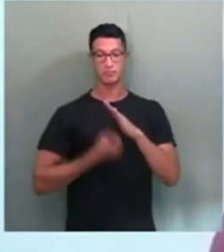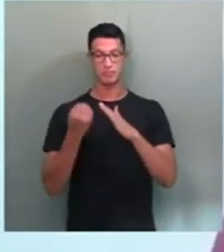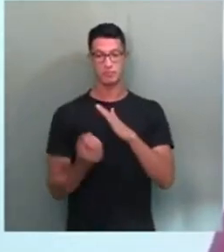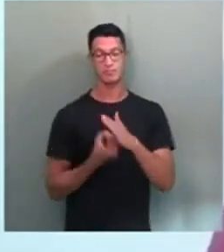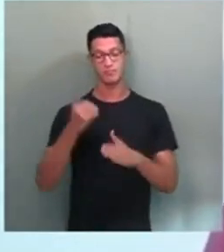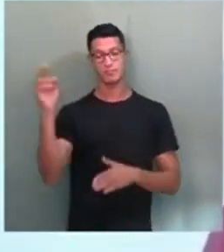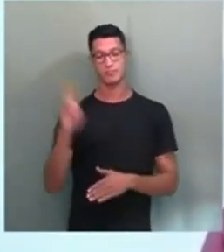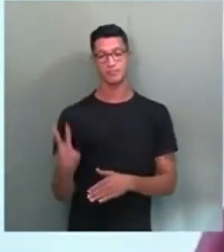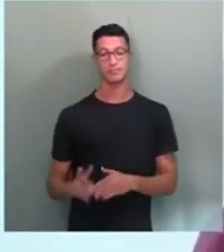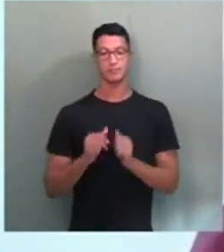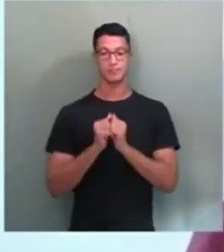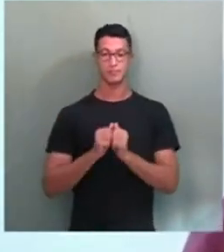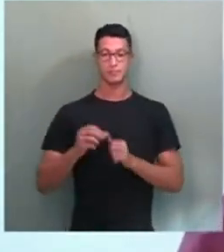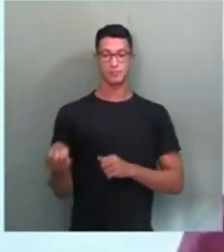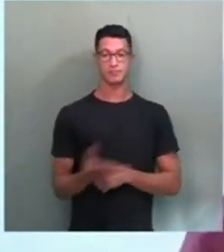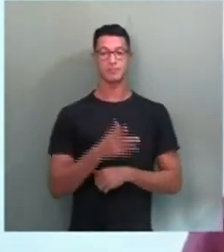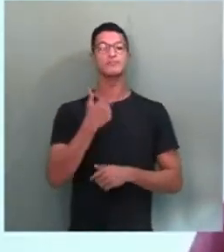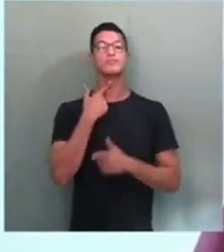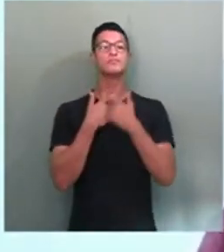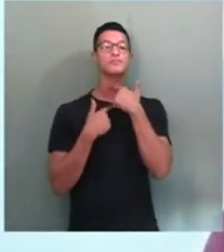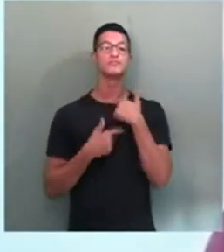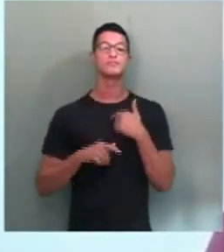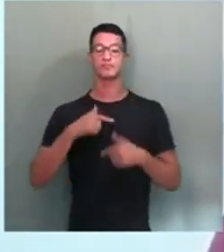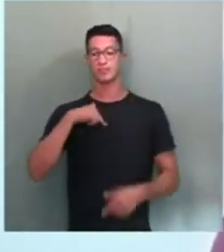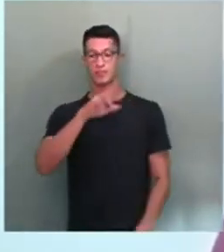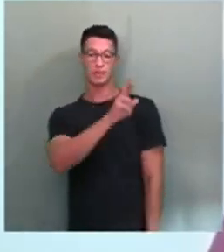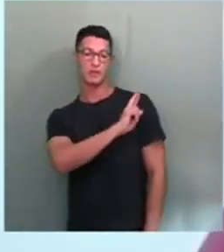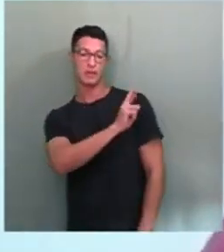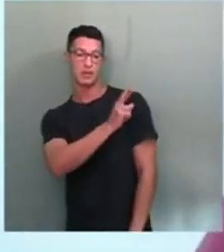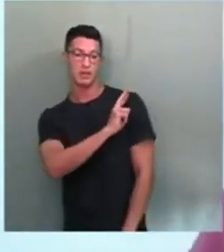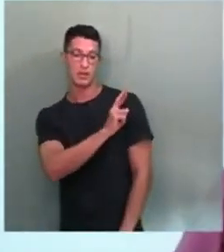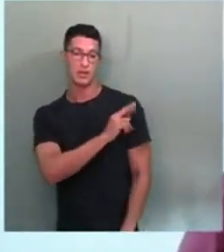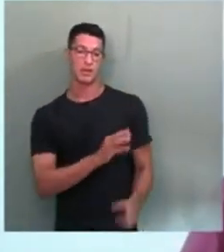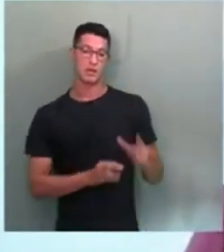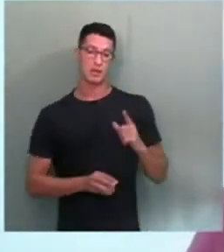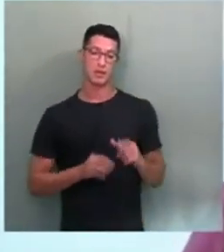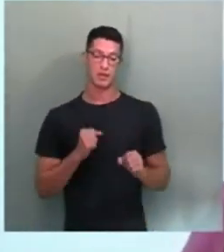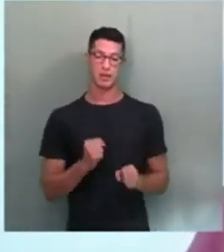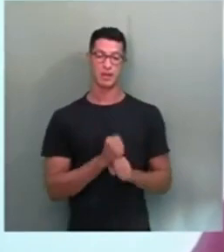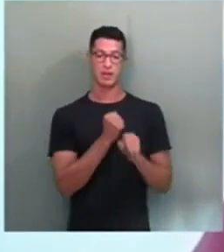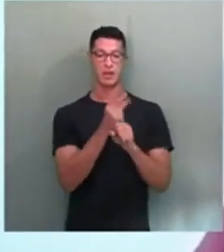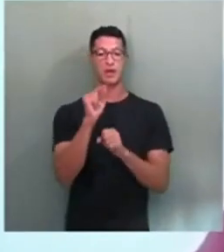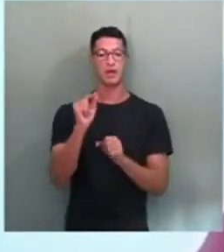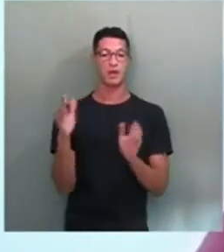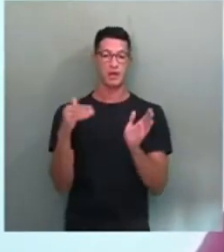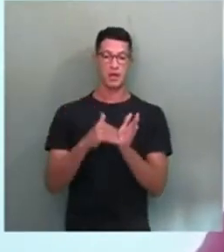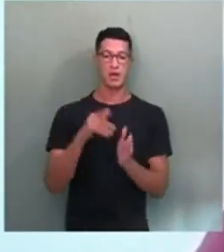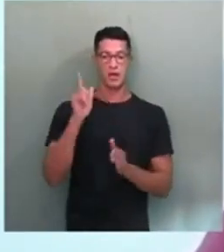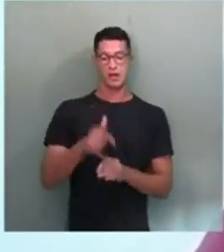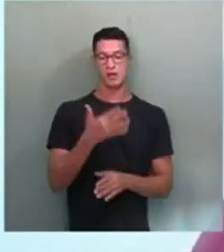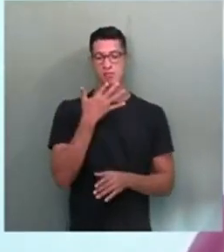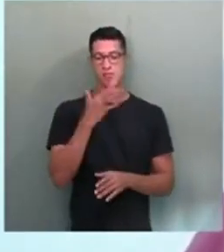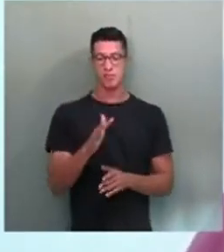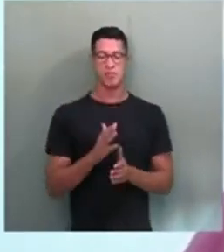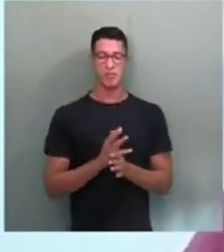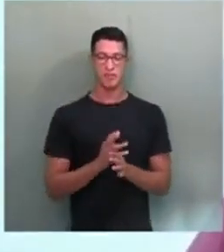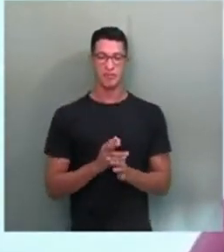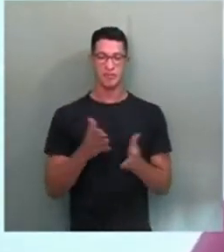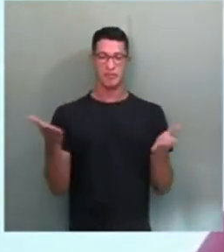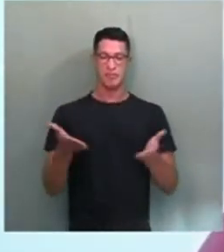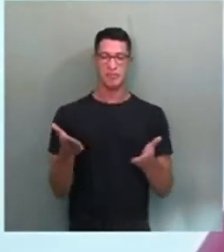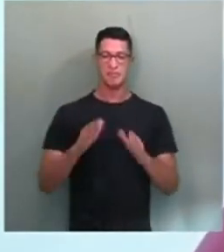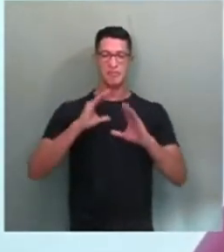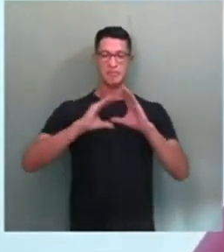muitas vezes com uma enorme expectativa e uma responsabilidade de construir algo que até então era desconhecido. Hoje